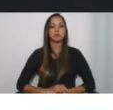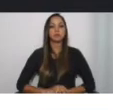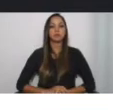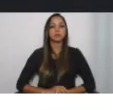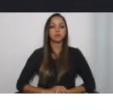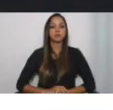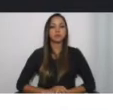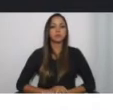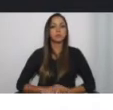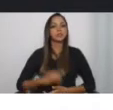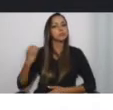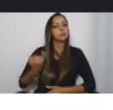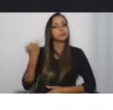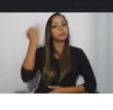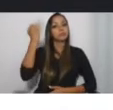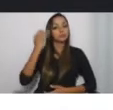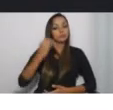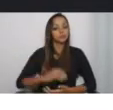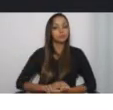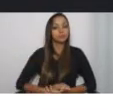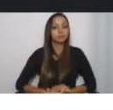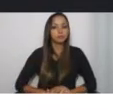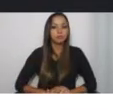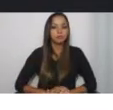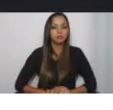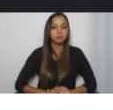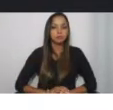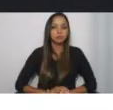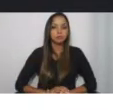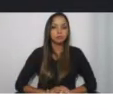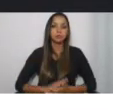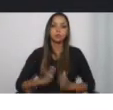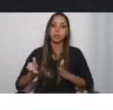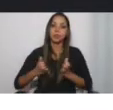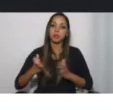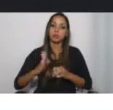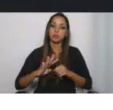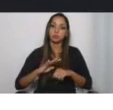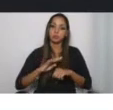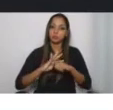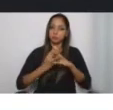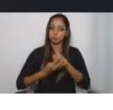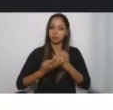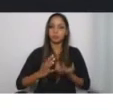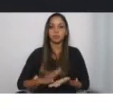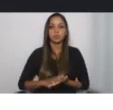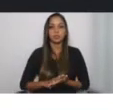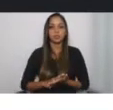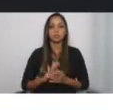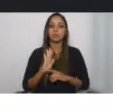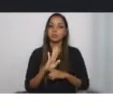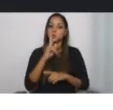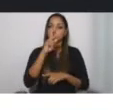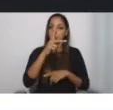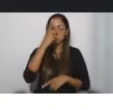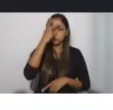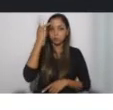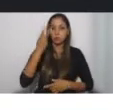na importância, como a igreja, nesse período de pandemia, como tem acolhido as pessoas. Eu gosto de citar, como citei da Bernardo